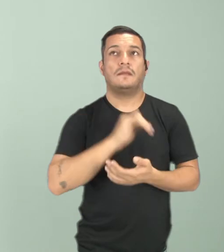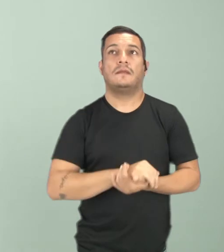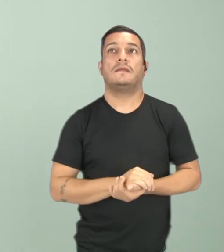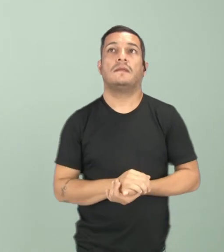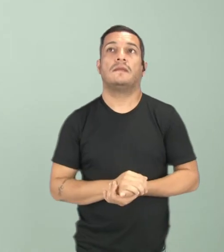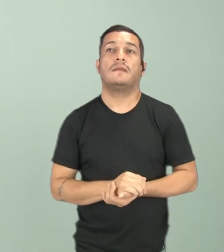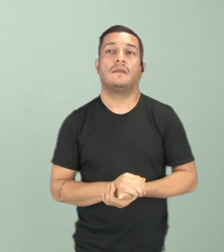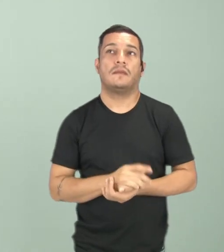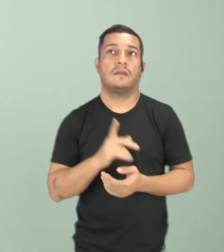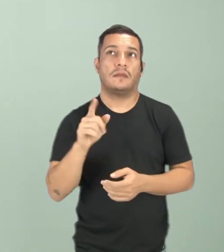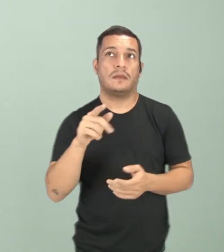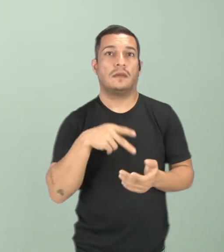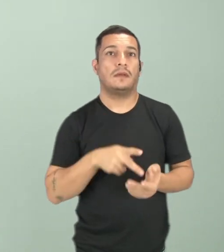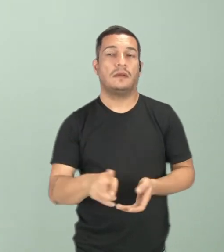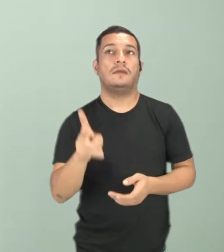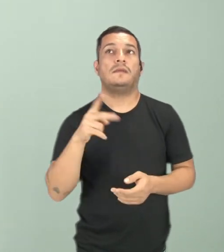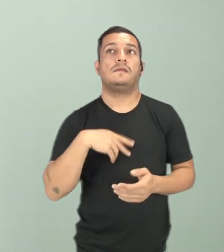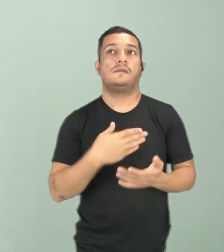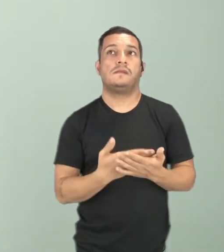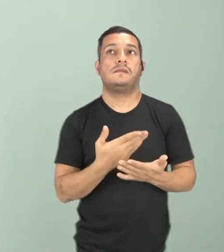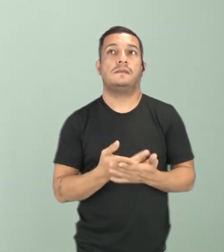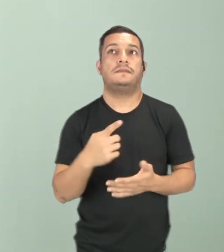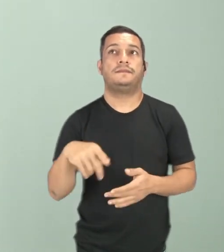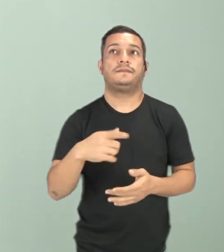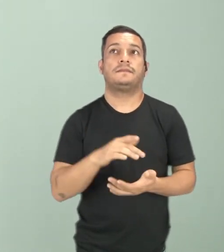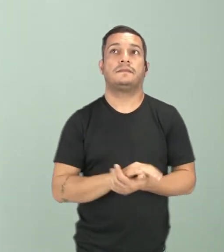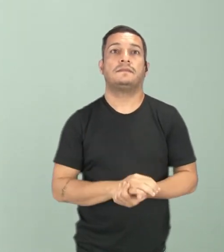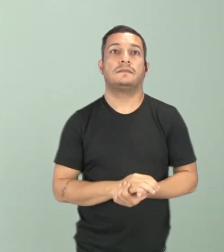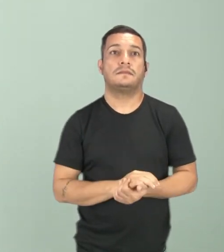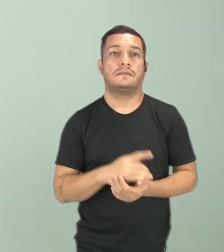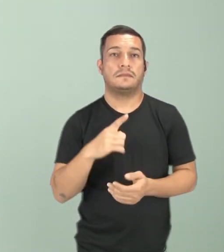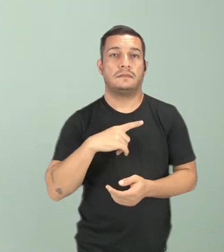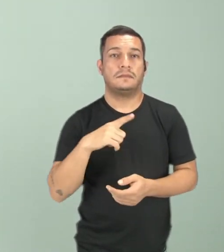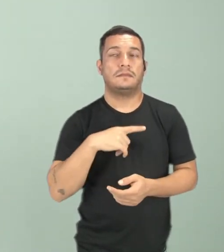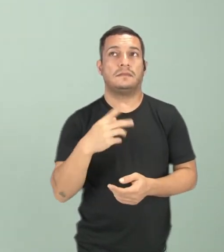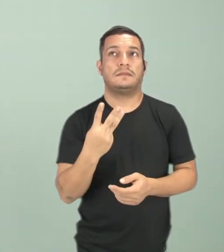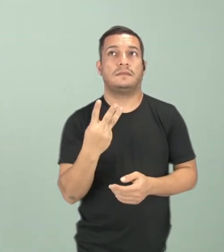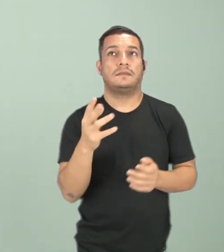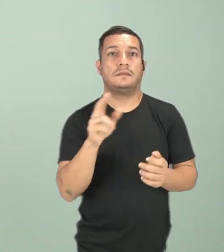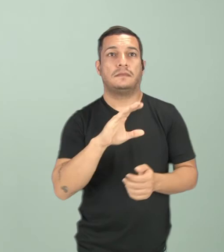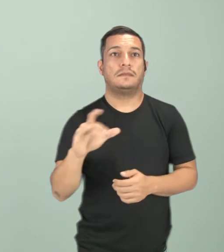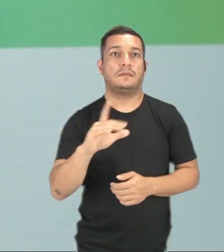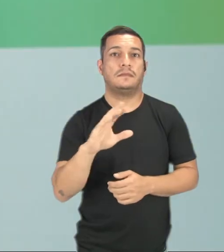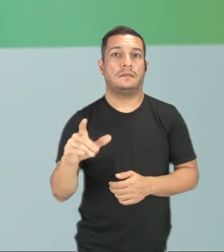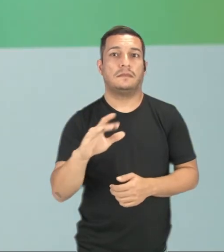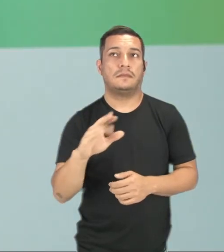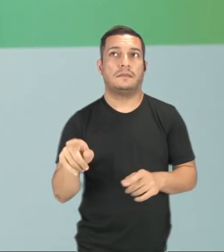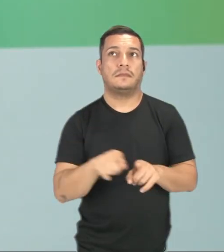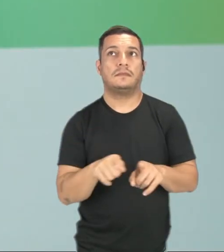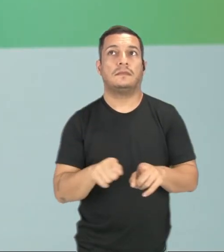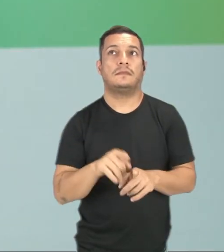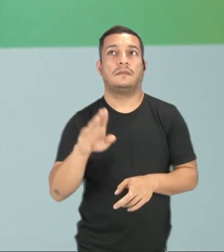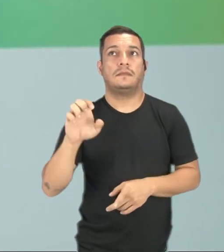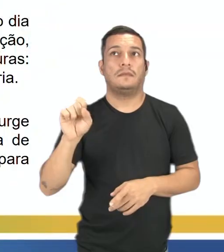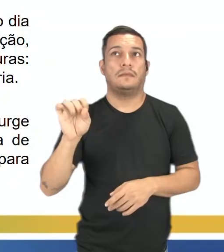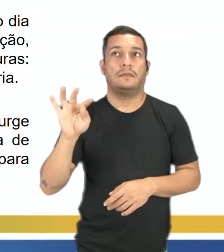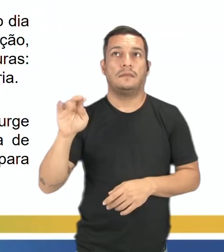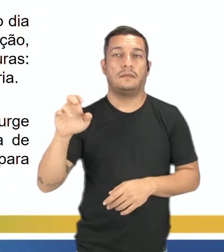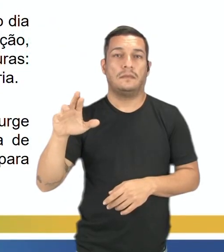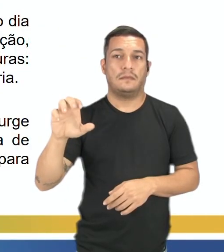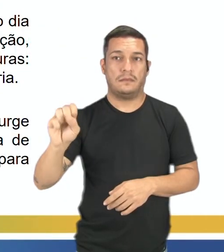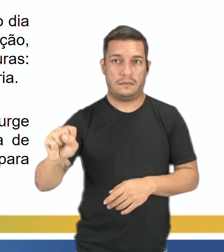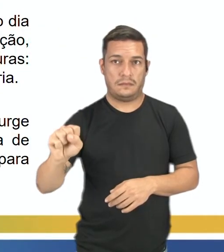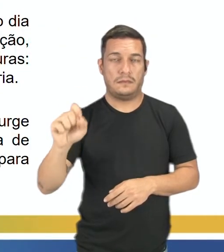importante aí na continuidade do estudo de vocês existem aí ó três classificações para os ésteres